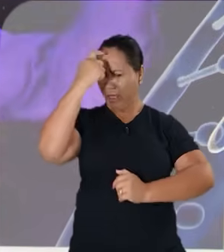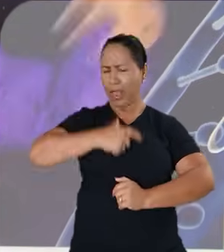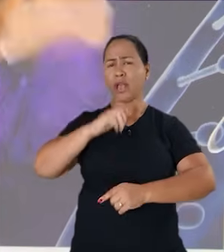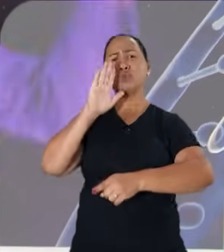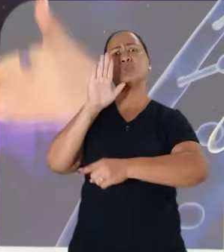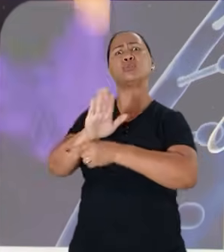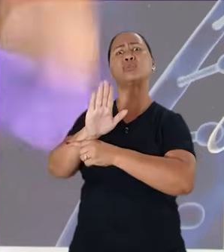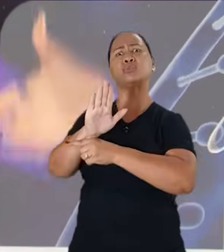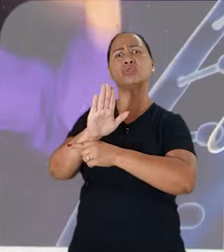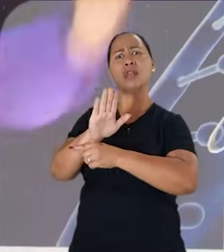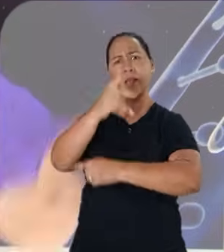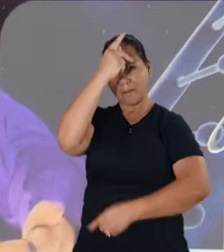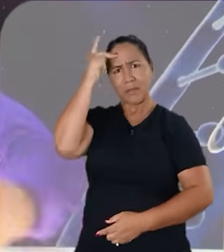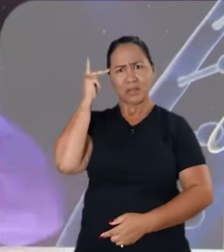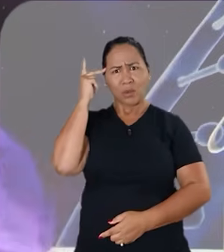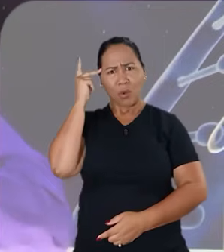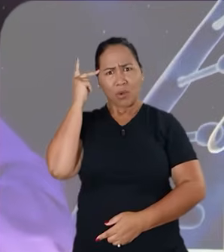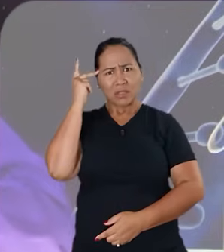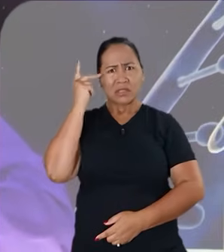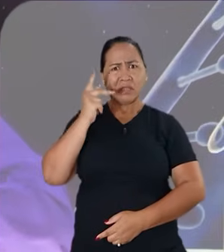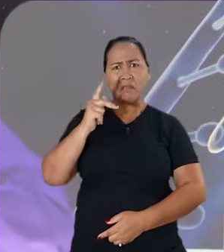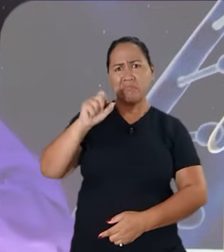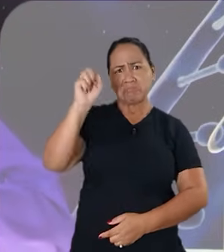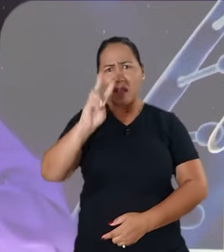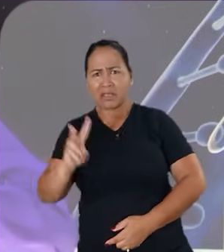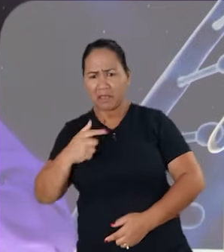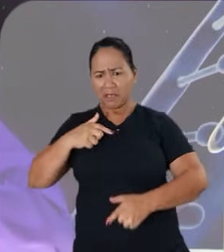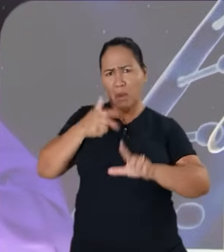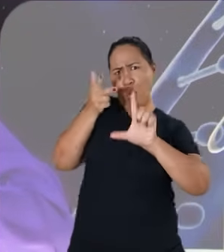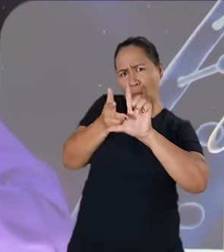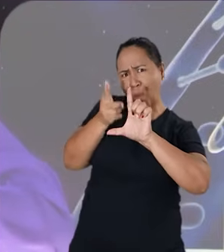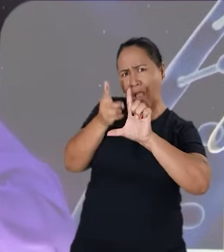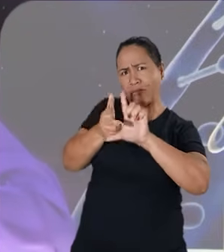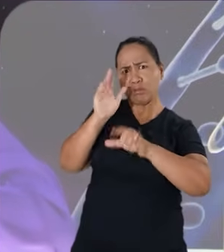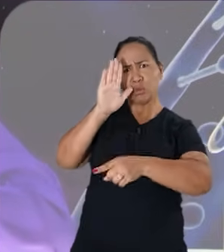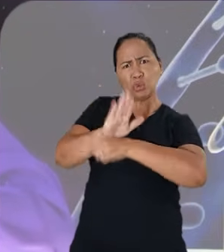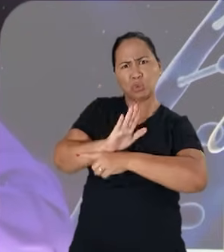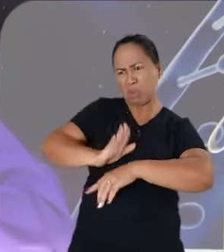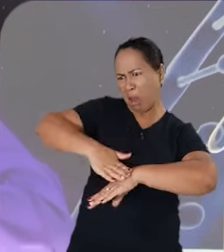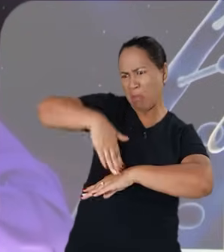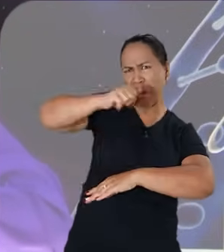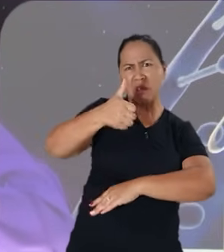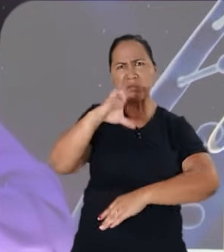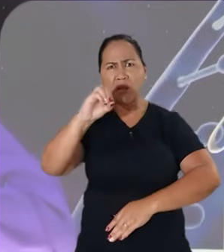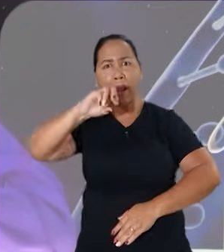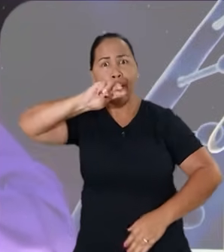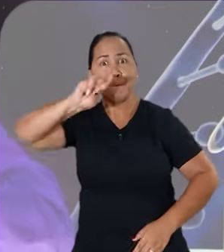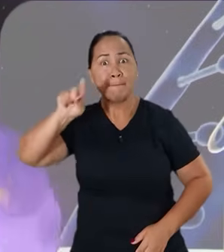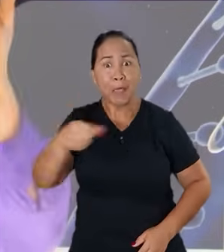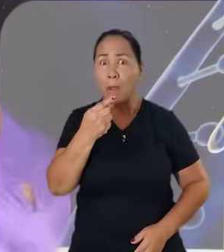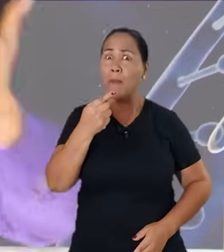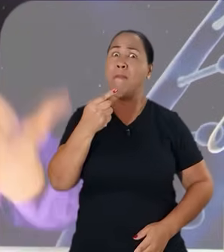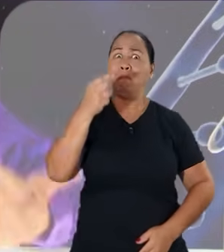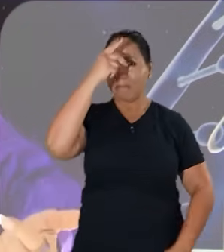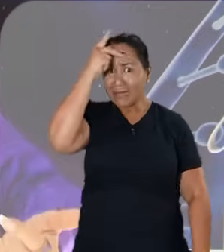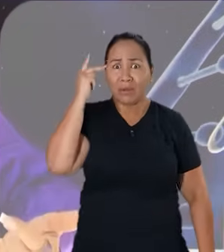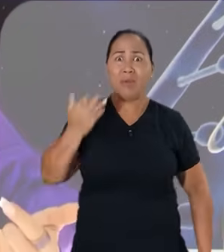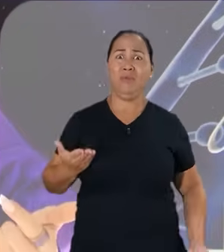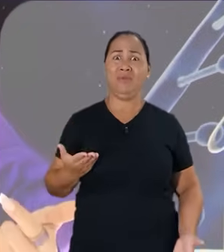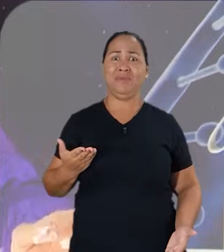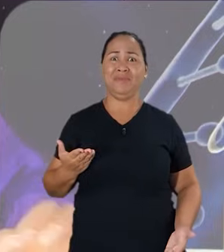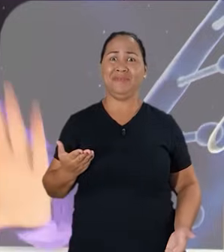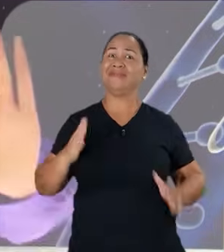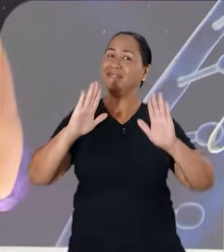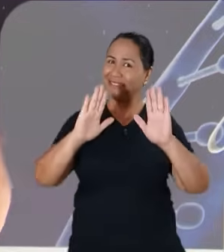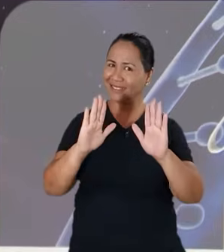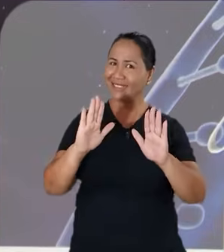e transformar 10 mil pessoas em uma hora. É como se eu atendesse 10 mil pacientes em uma hora. Não sei se você faz esse cálculo.